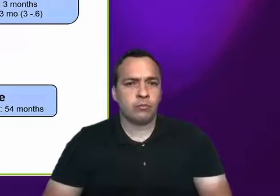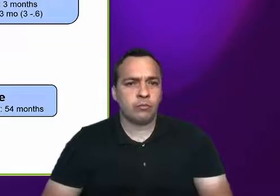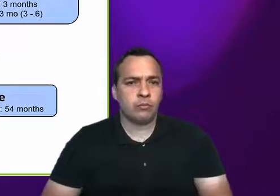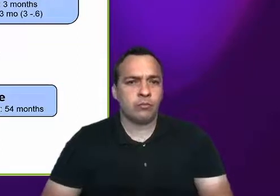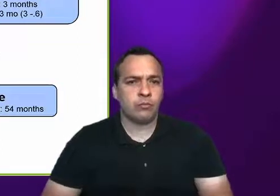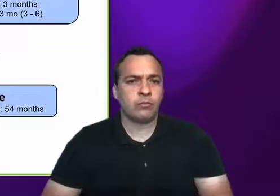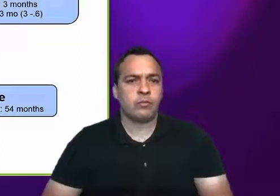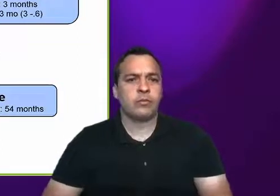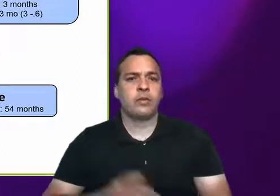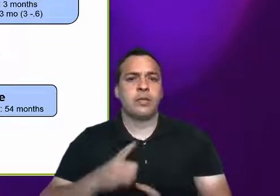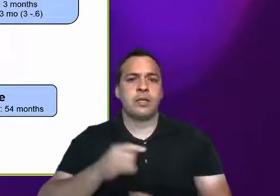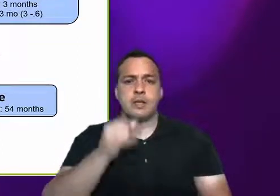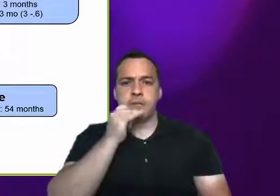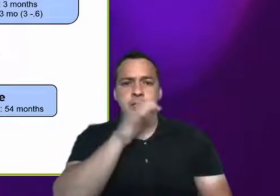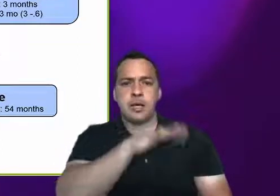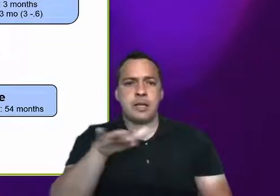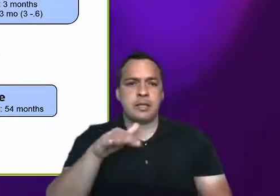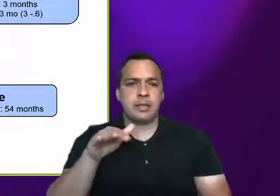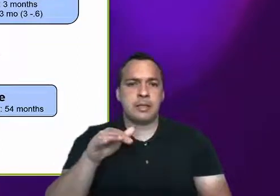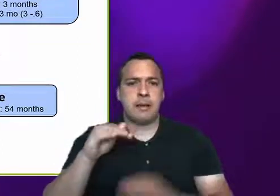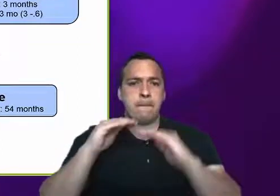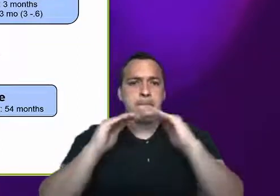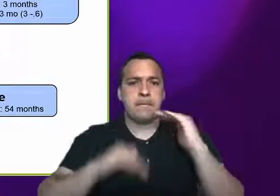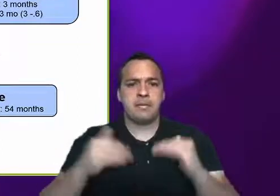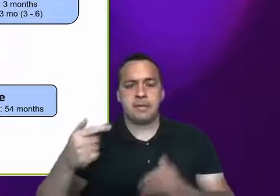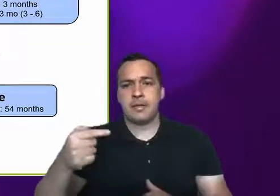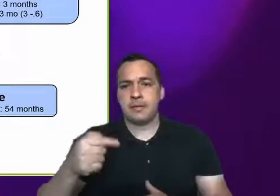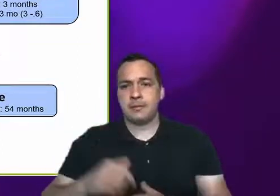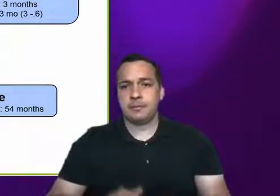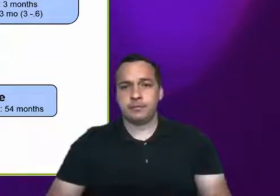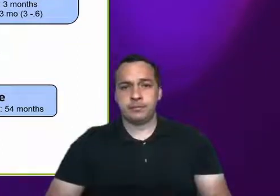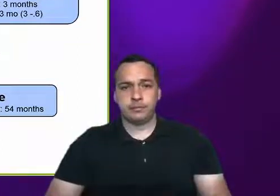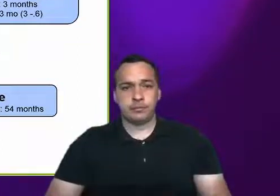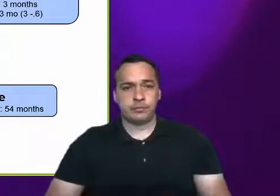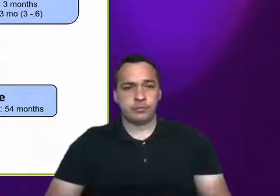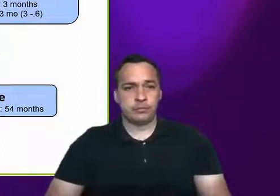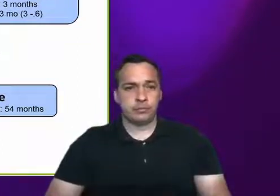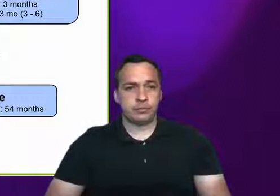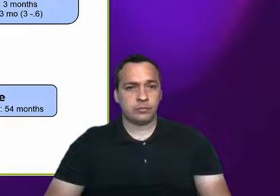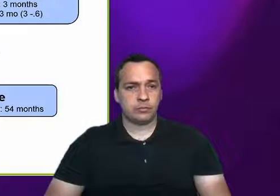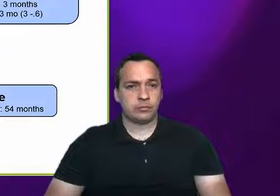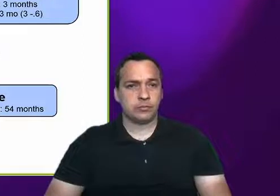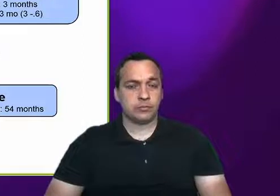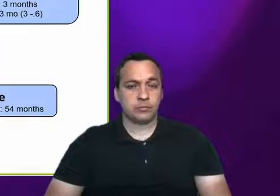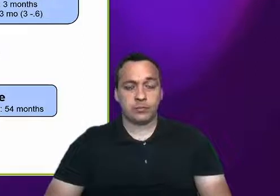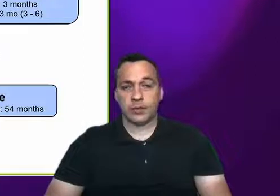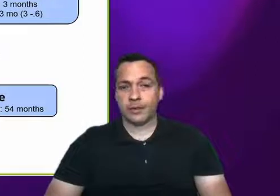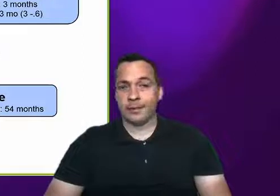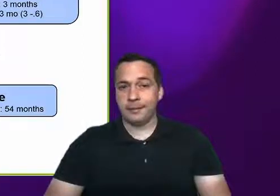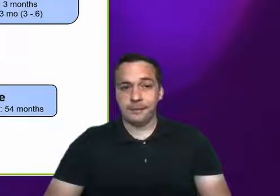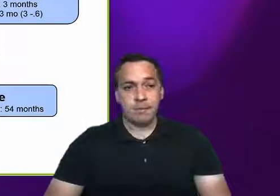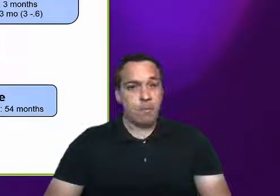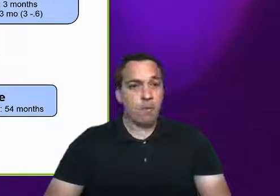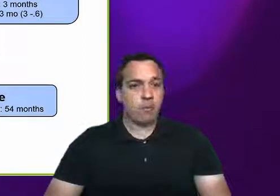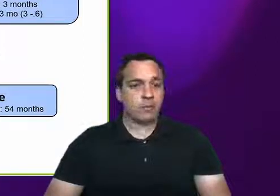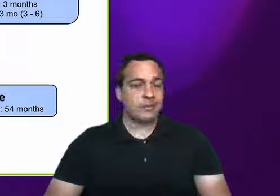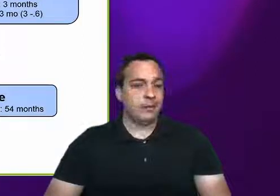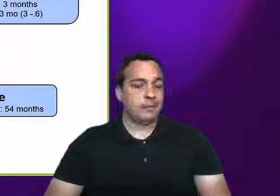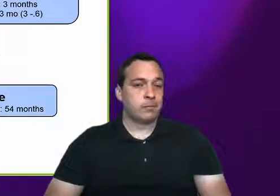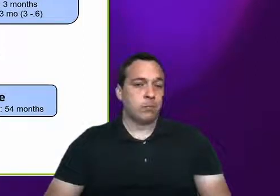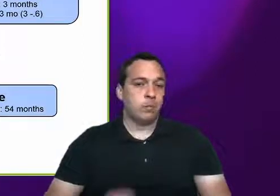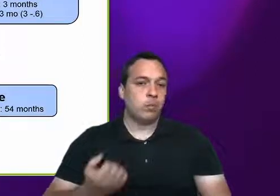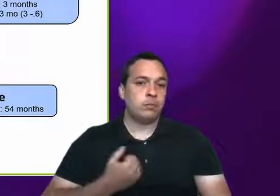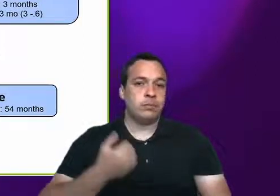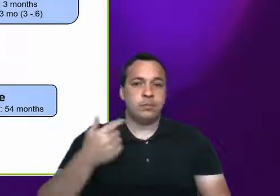calculadora Metro Ticket, com um CHALPO inferior a 7, pusimos o número resultante é